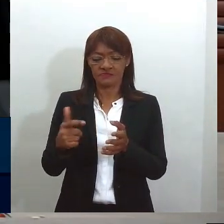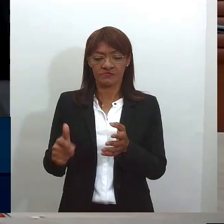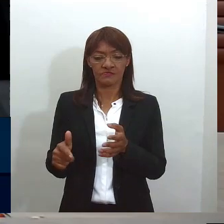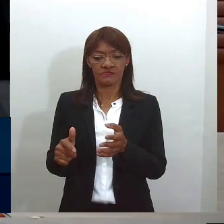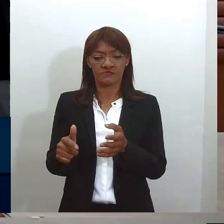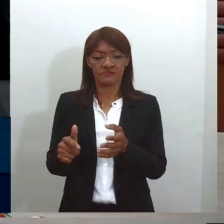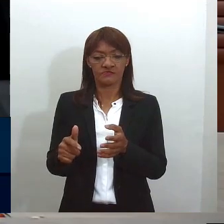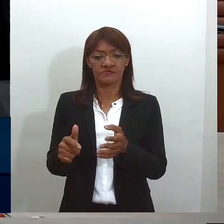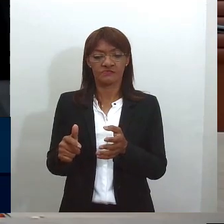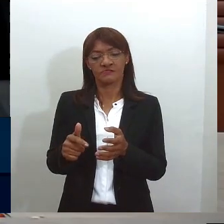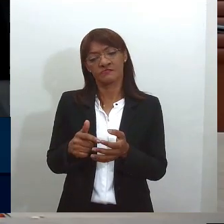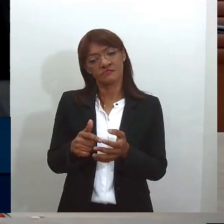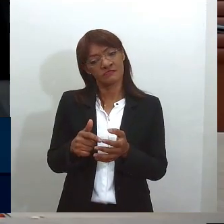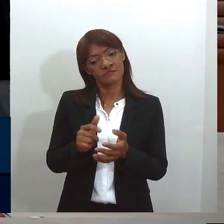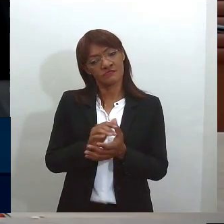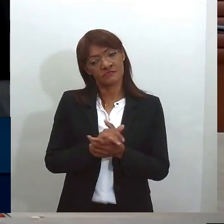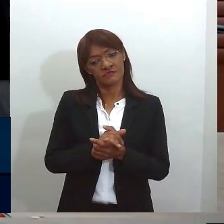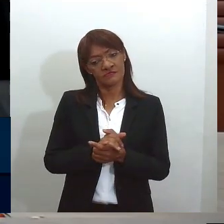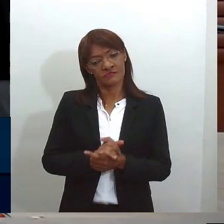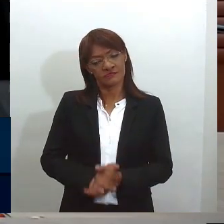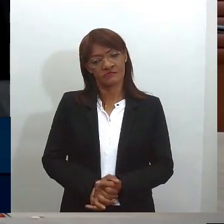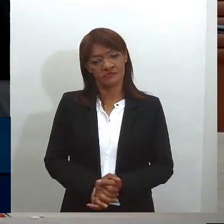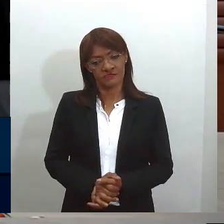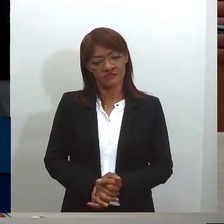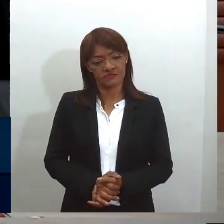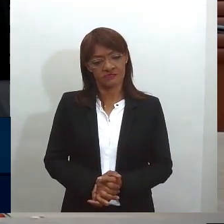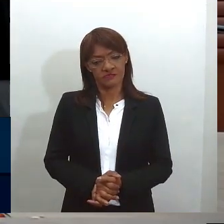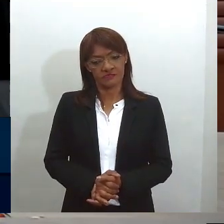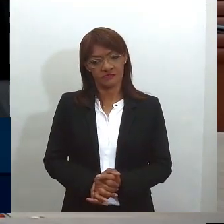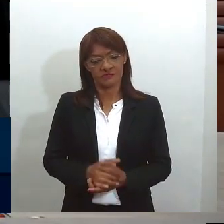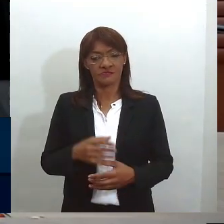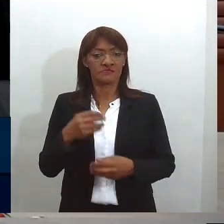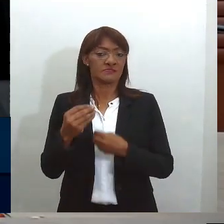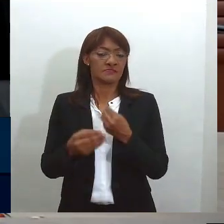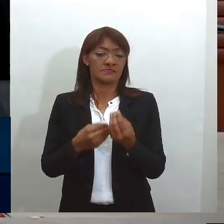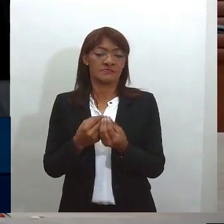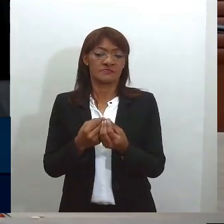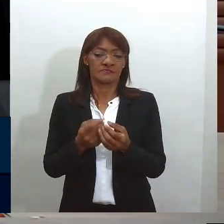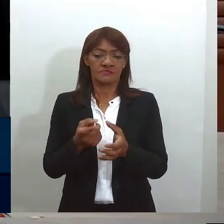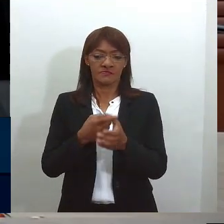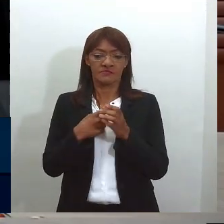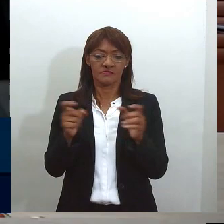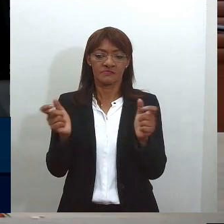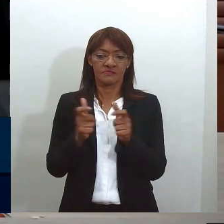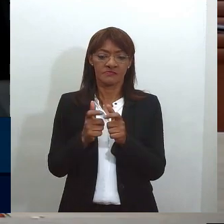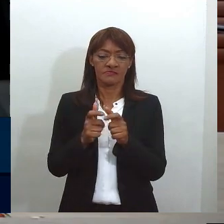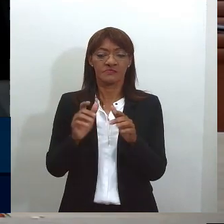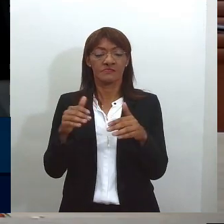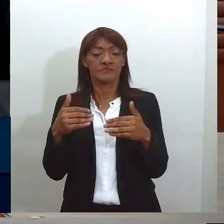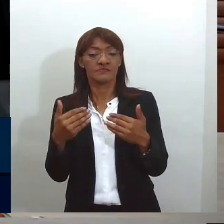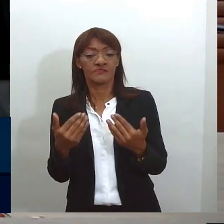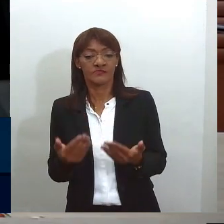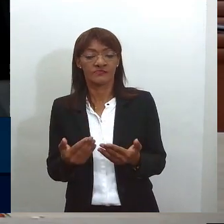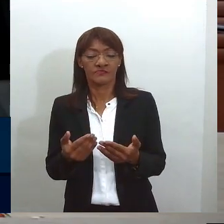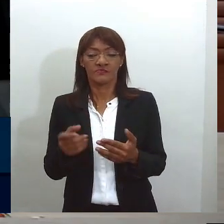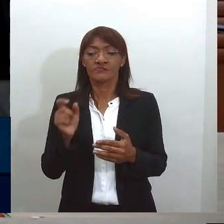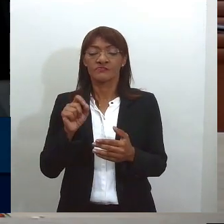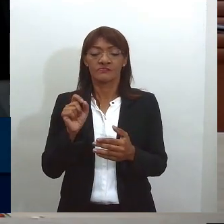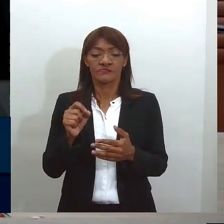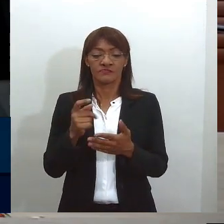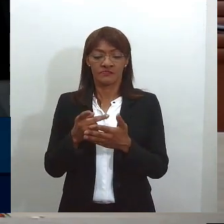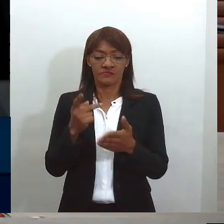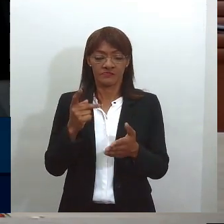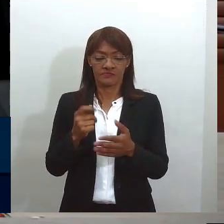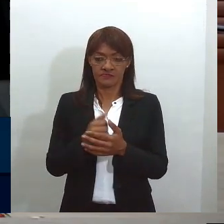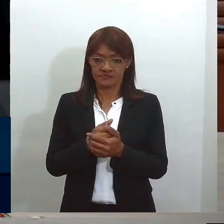de diminuição, né, desse endividamento. Então, qual o impacto financeiro, né, das renúncias fiscais e se há um